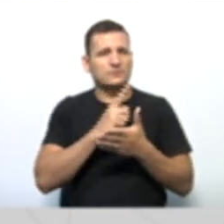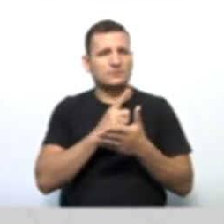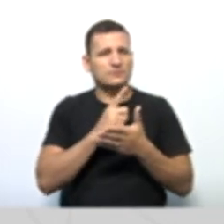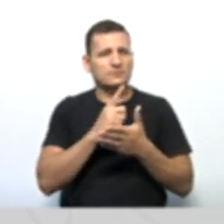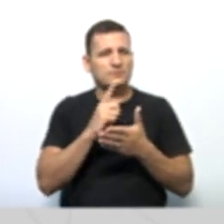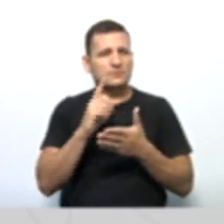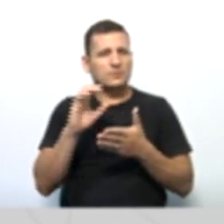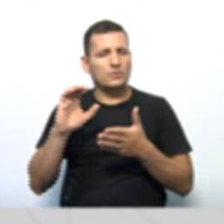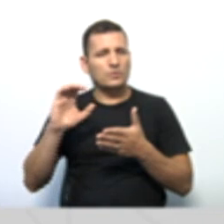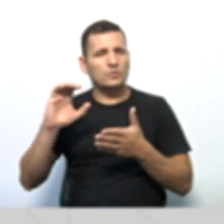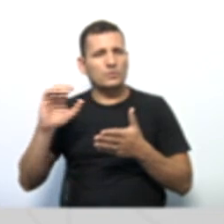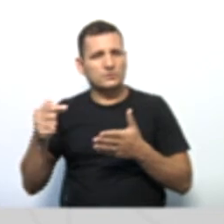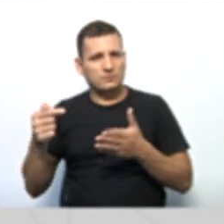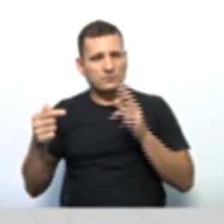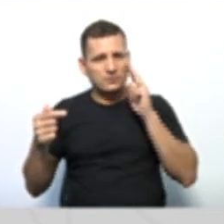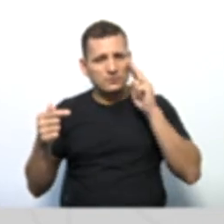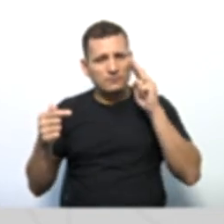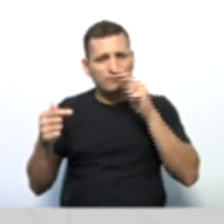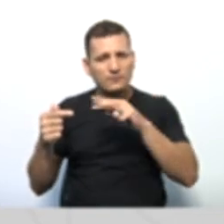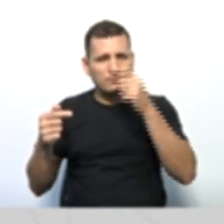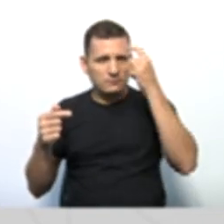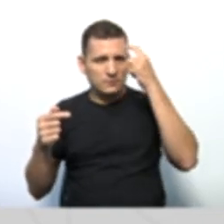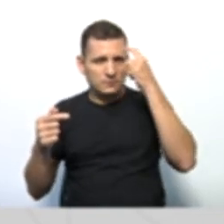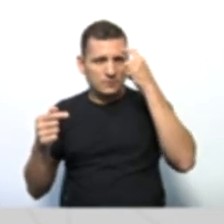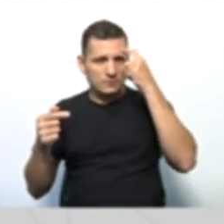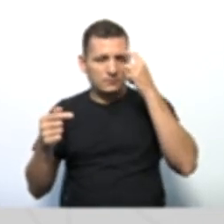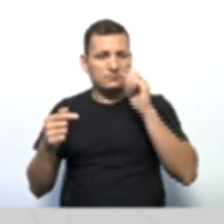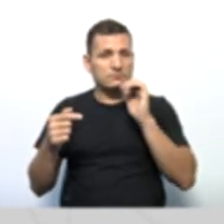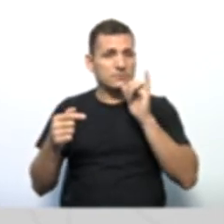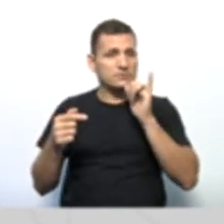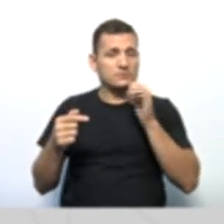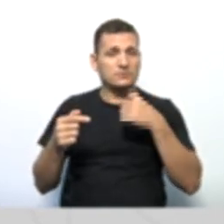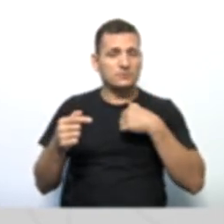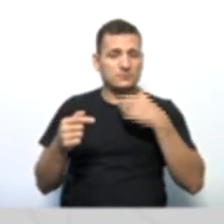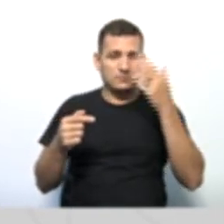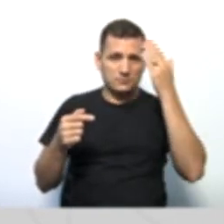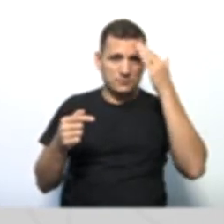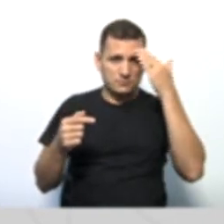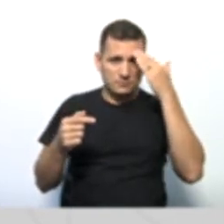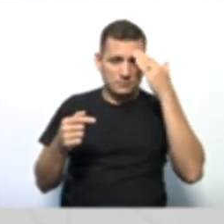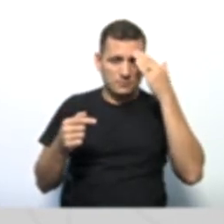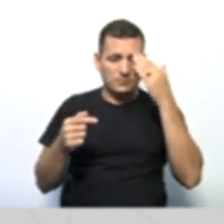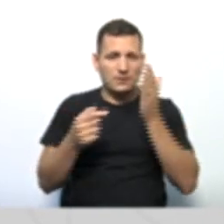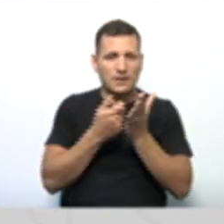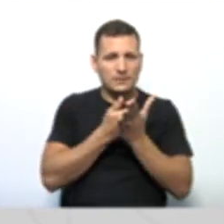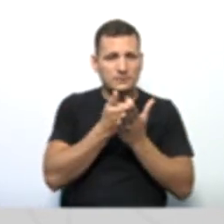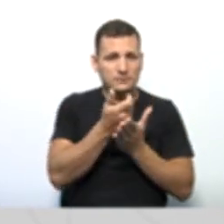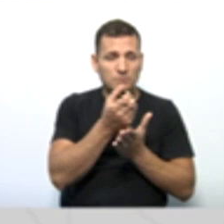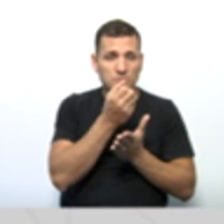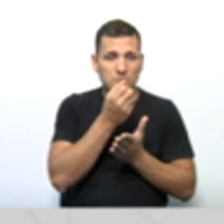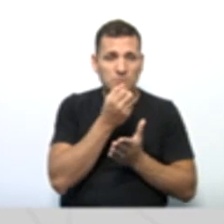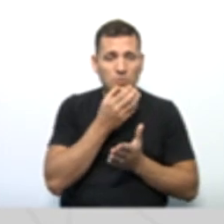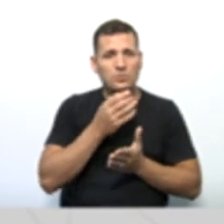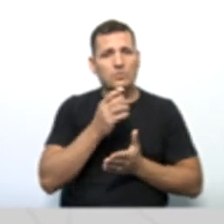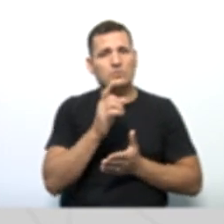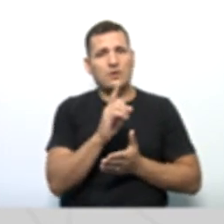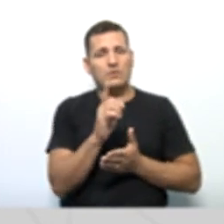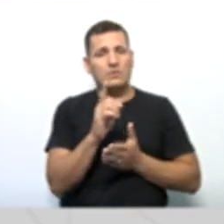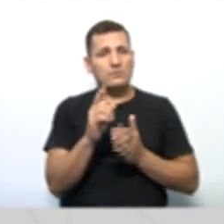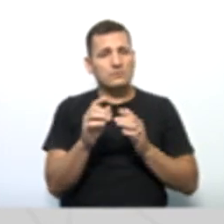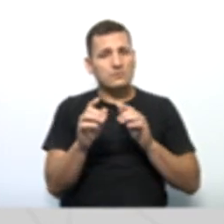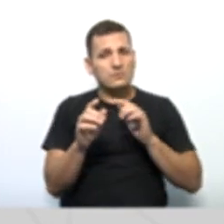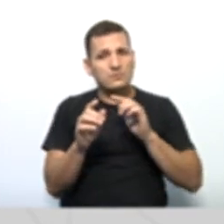consequências. Então, eu só vou saber se uma ação é boa ou se ela é ruim depois que ela acontece, depois